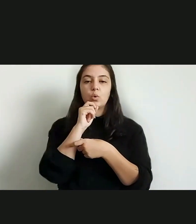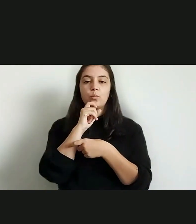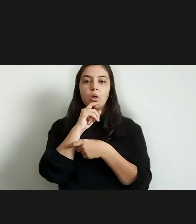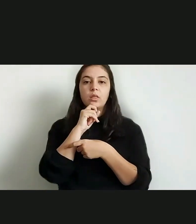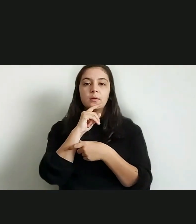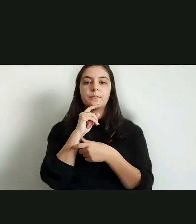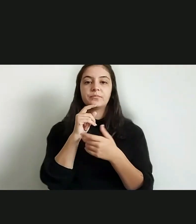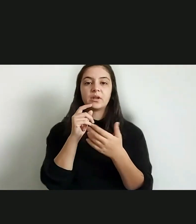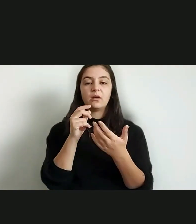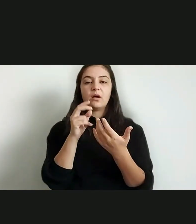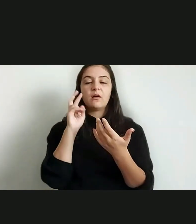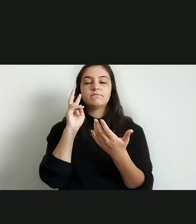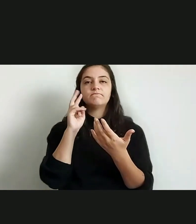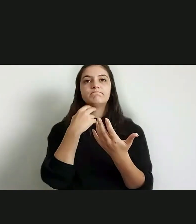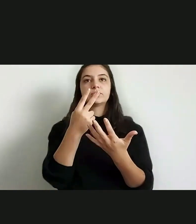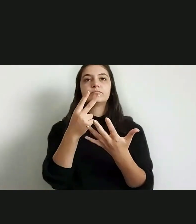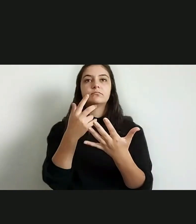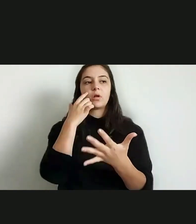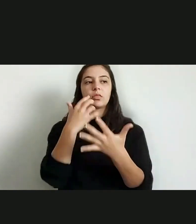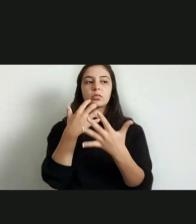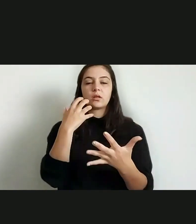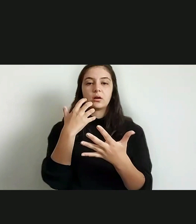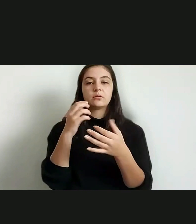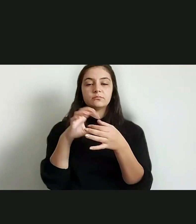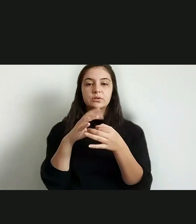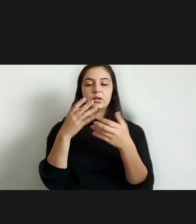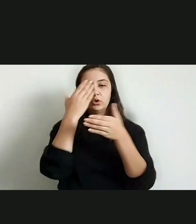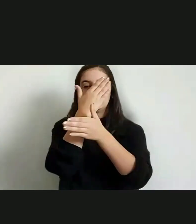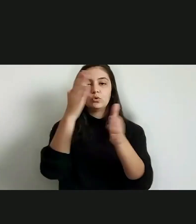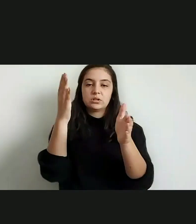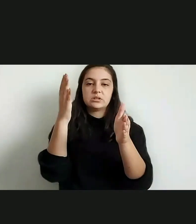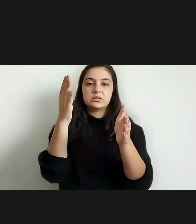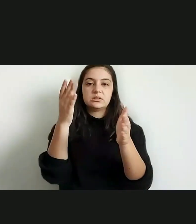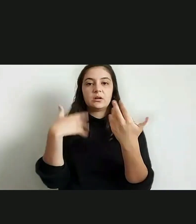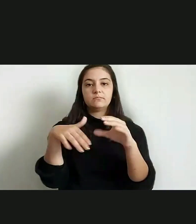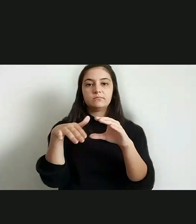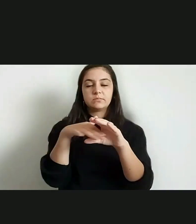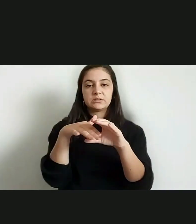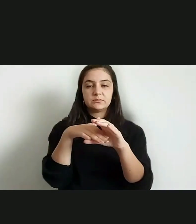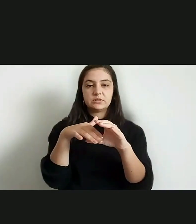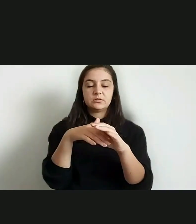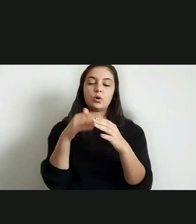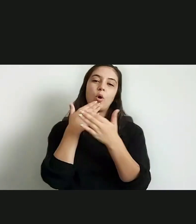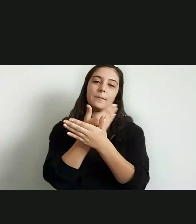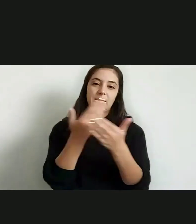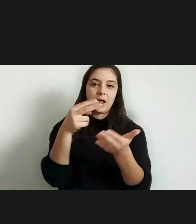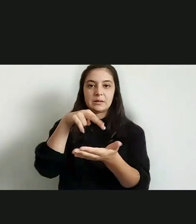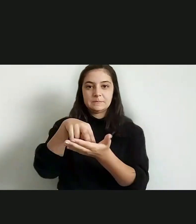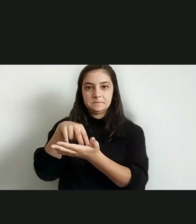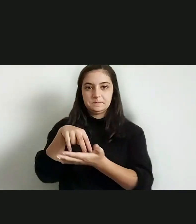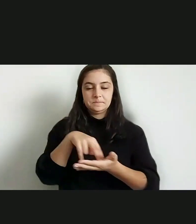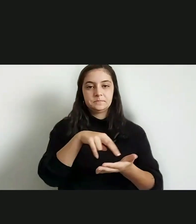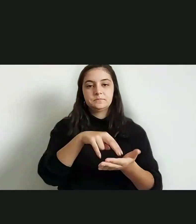que precisamente faça jus a este conceito de democracia participativa. Agradeço a todos aqueles que participarão ao longo